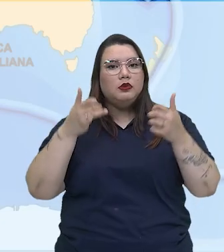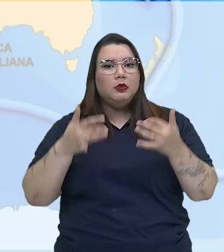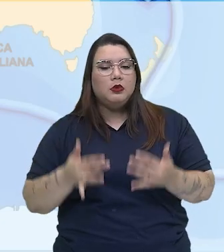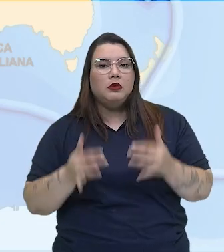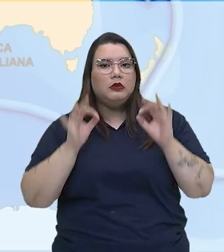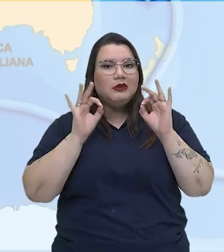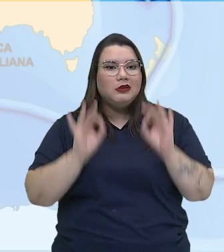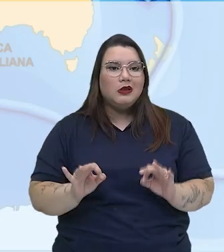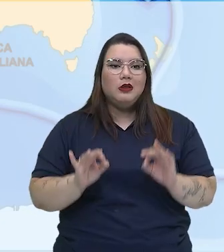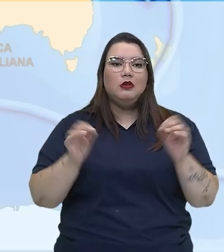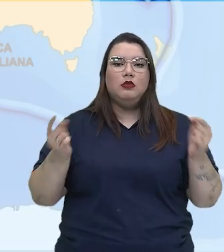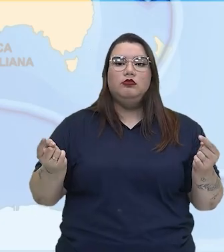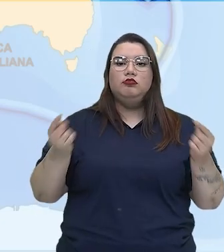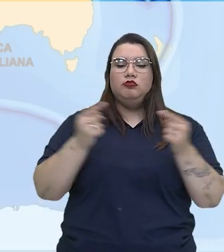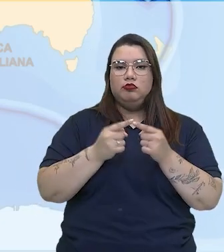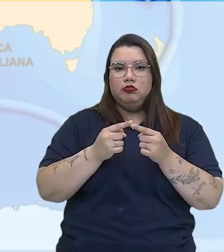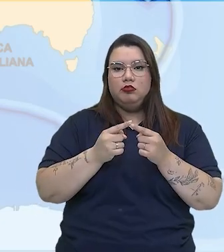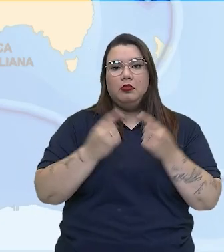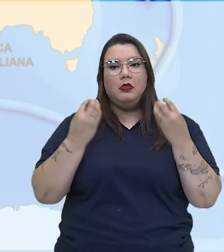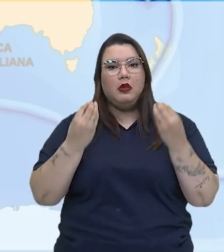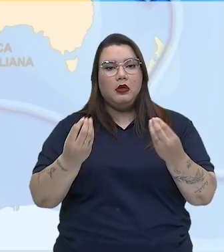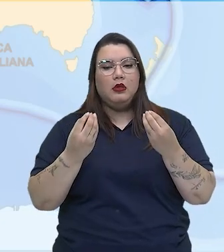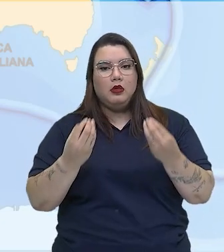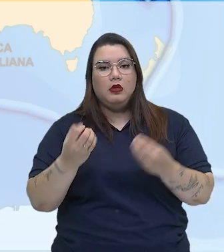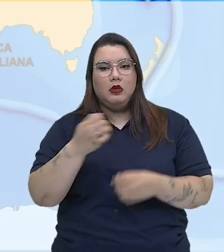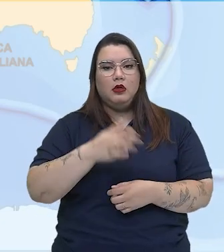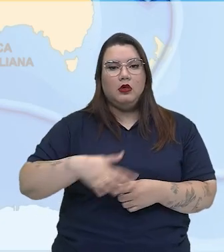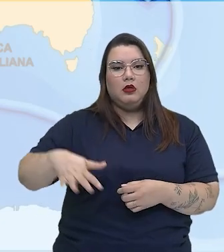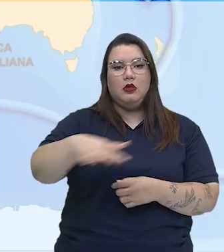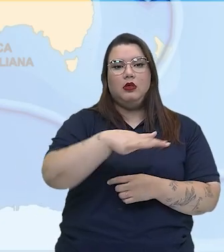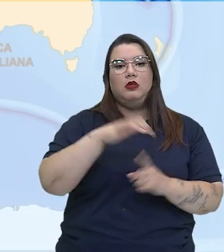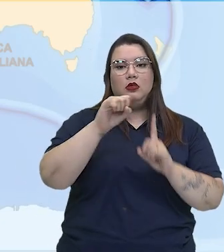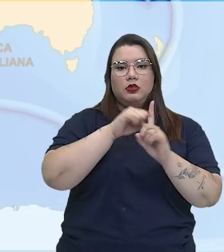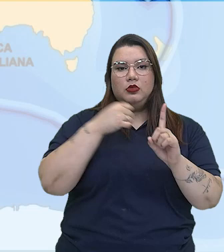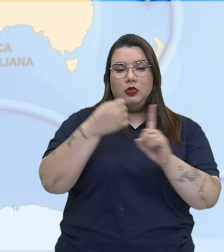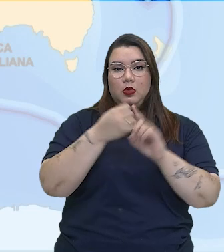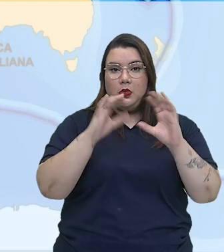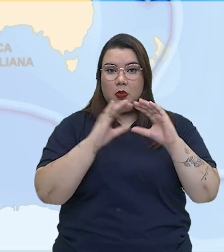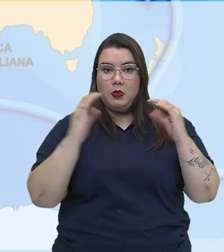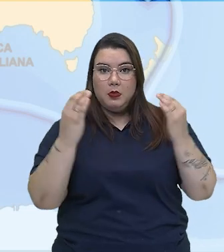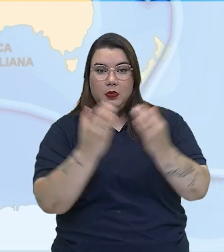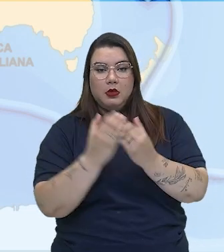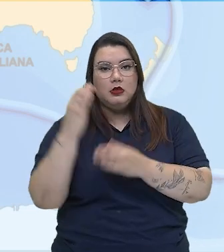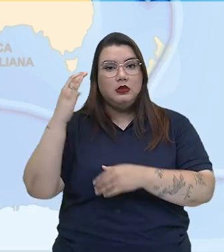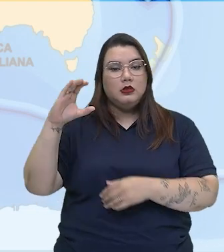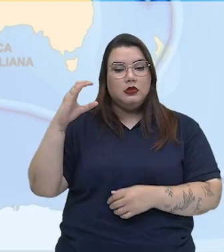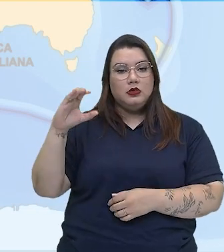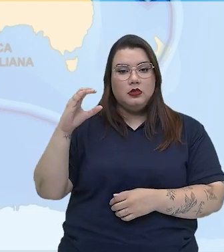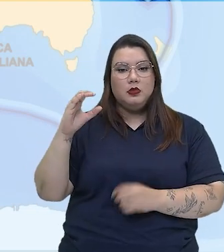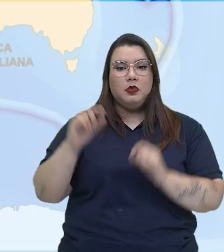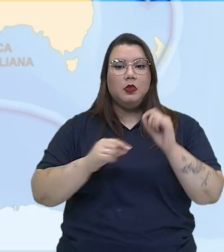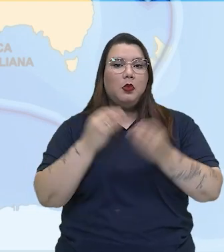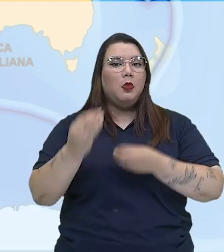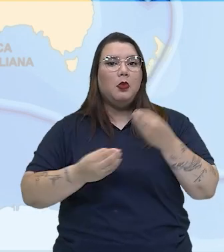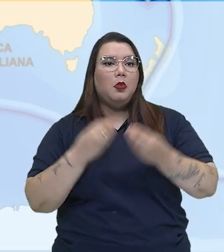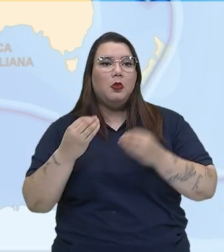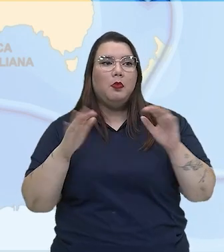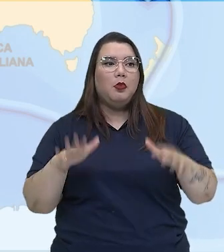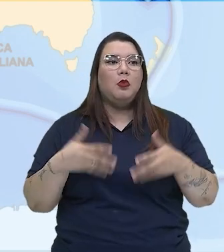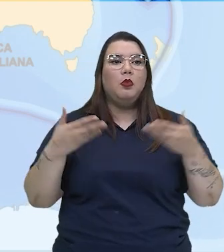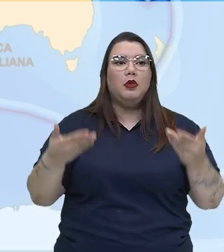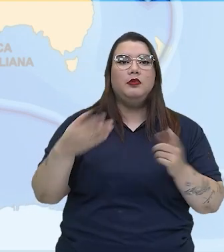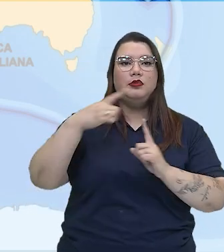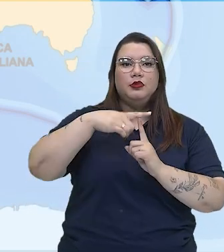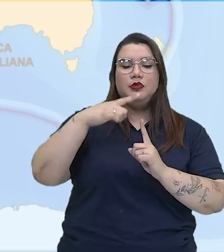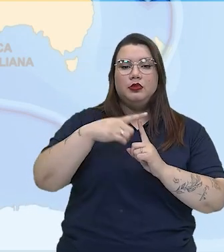explicar de forma convincente para a comunidade científica qual era a